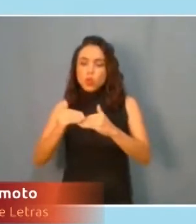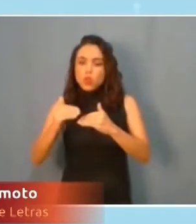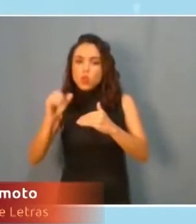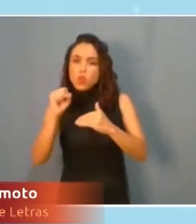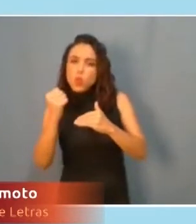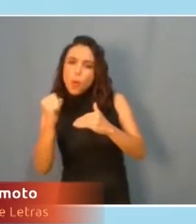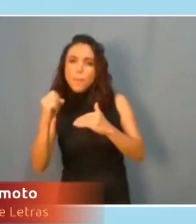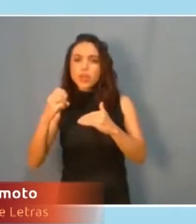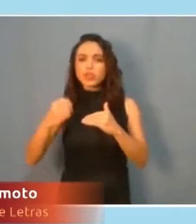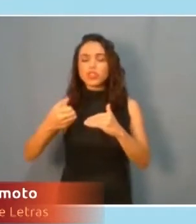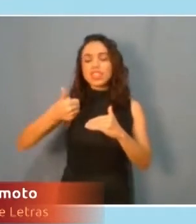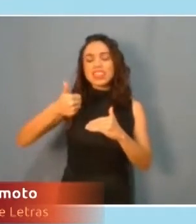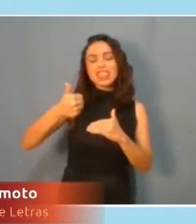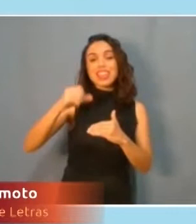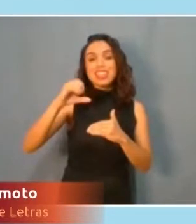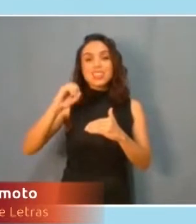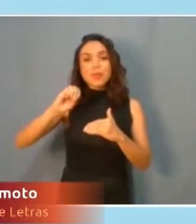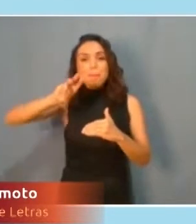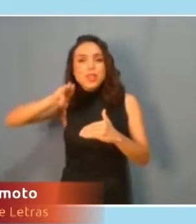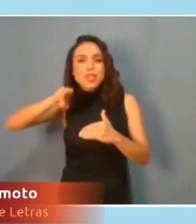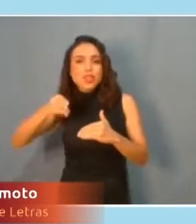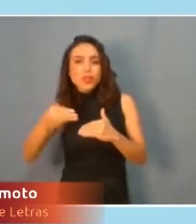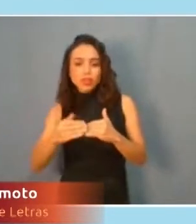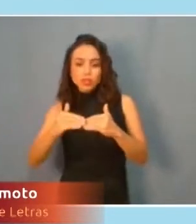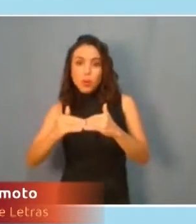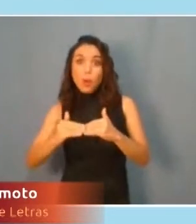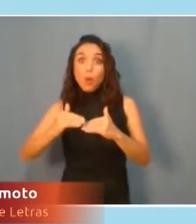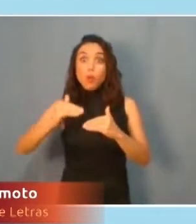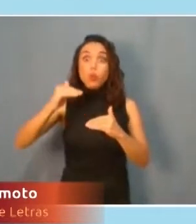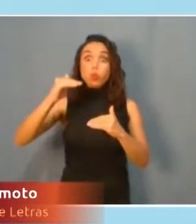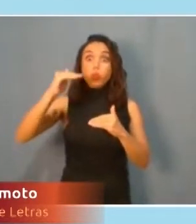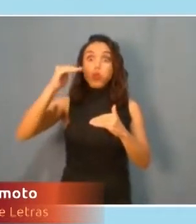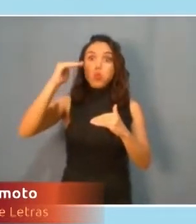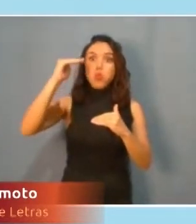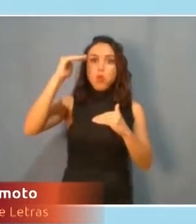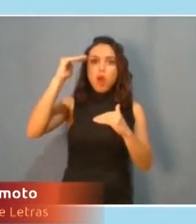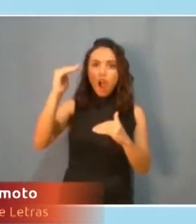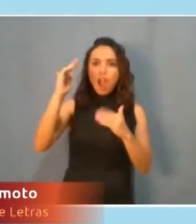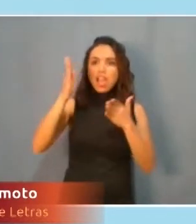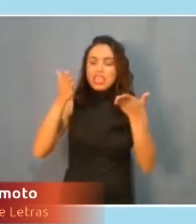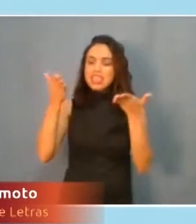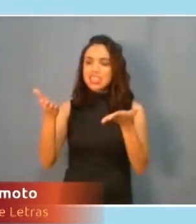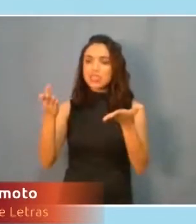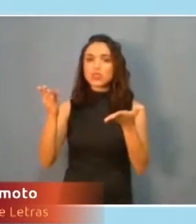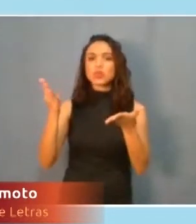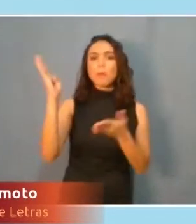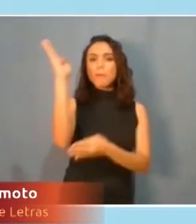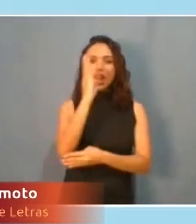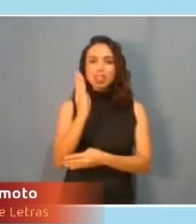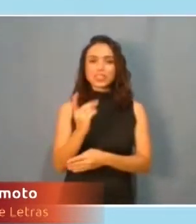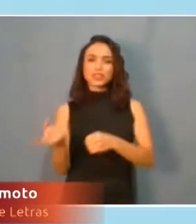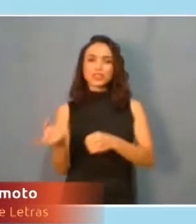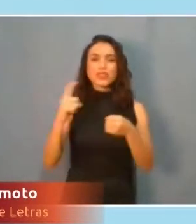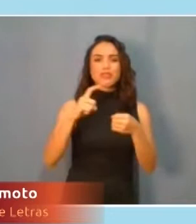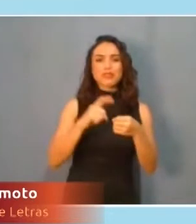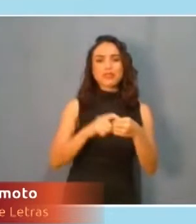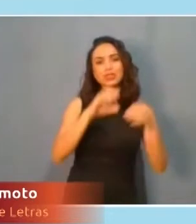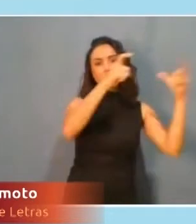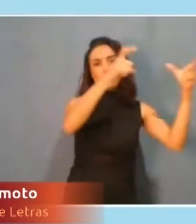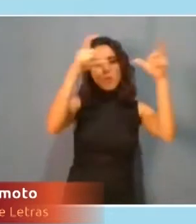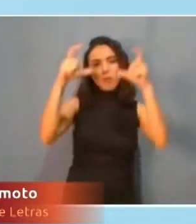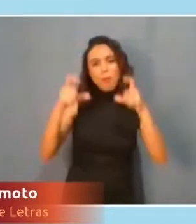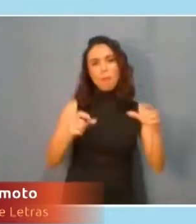10 milhões. Esse aumento levou o Brasil de volta ao mapa da fome da ONU, de onde o país